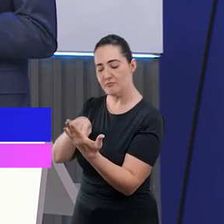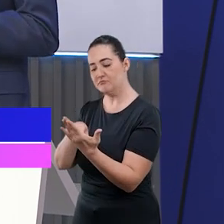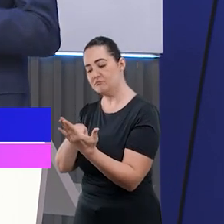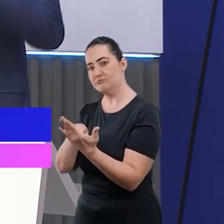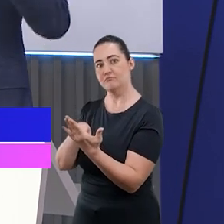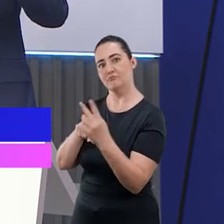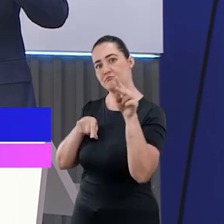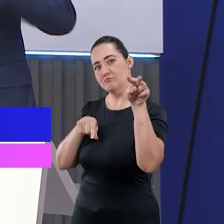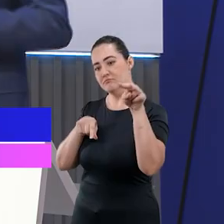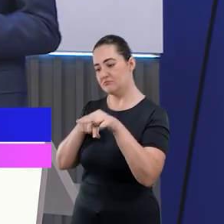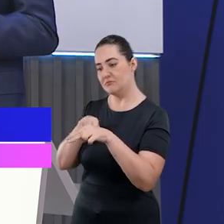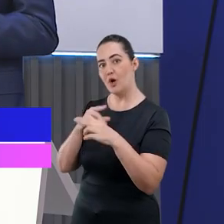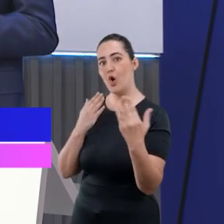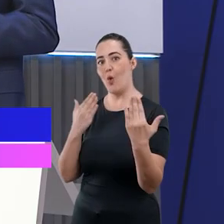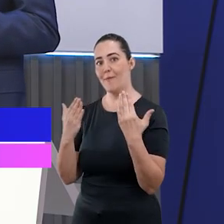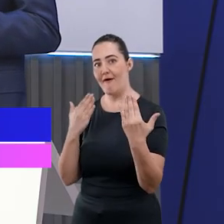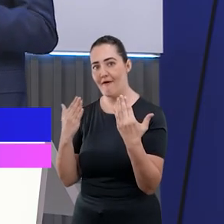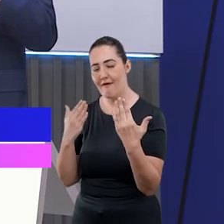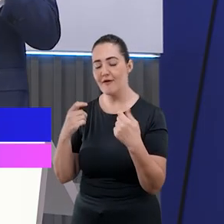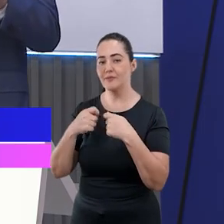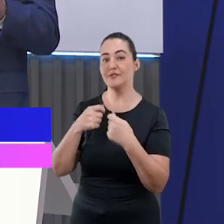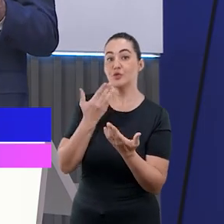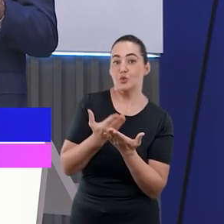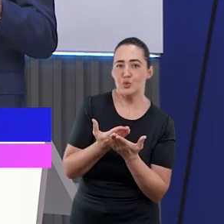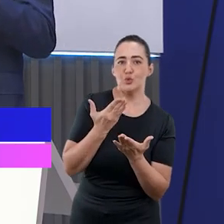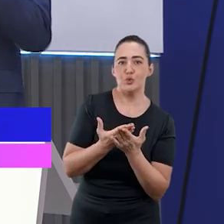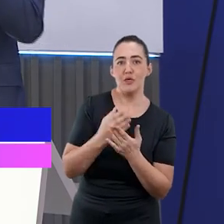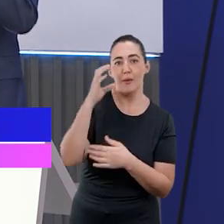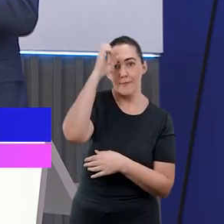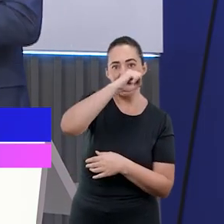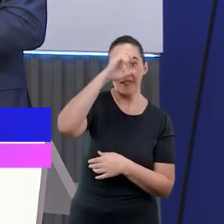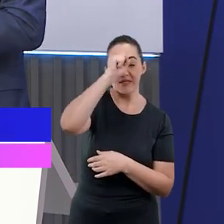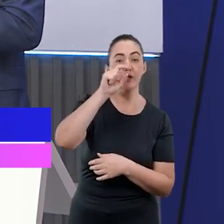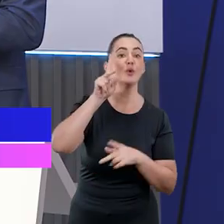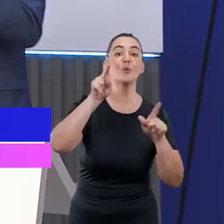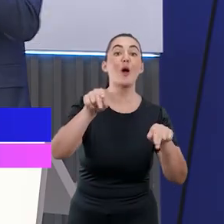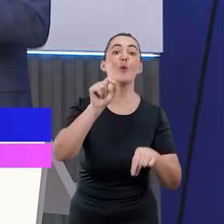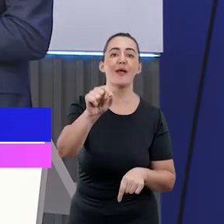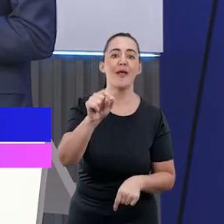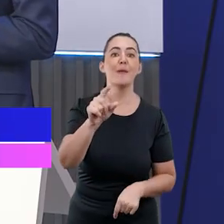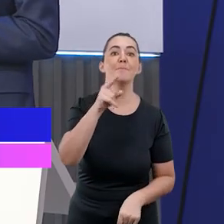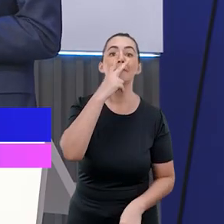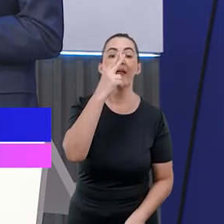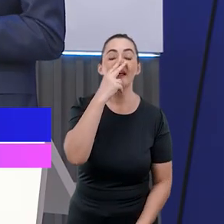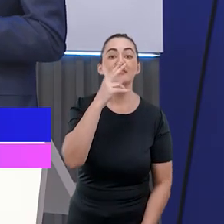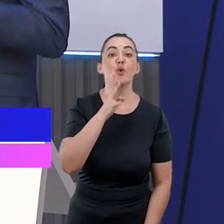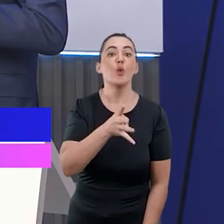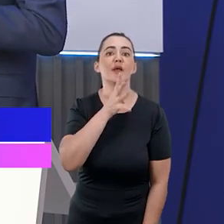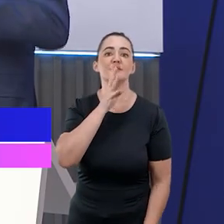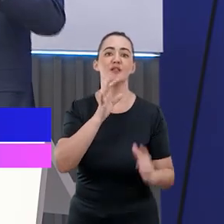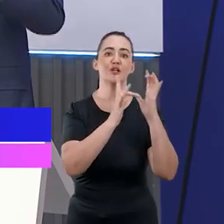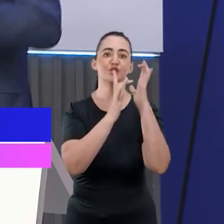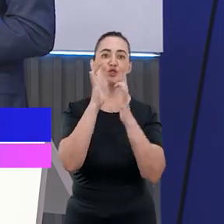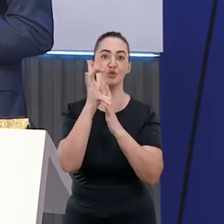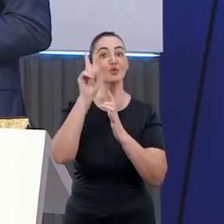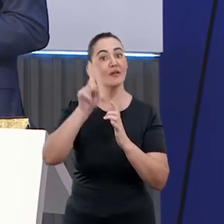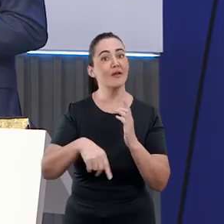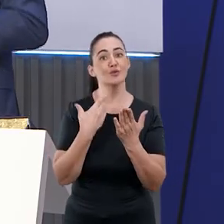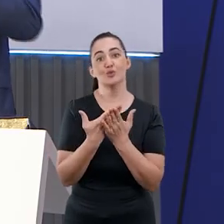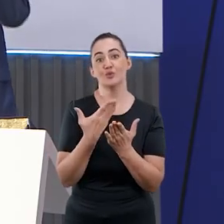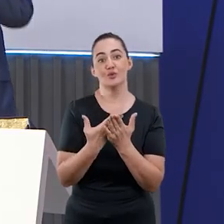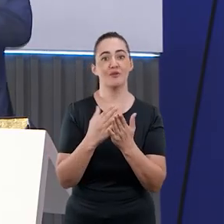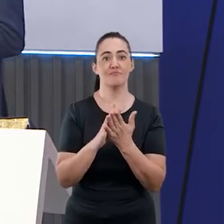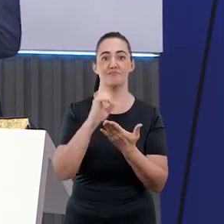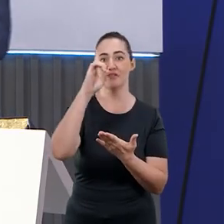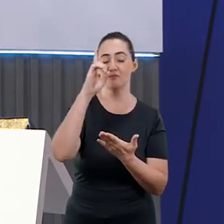olha, quando a gente entende a palavra de Deus, nós estamos nos aproximando do autor da palavra, que é o próprio Senhor. Então, estudar a Bíblia é sempre muito